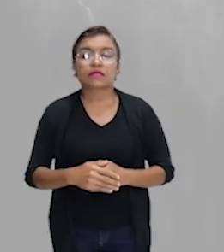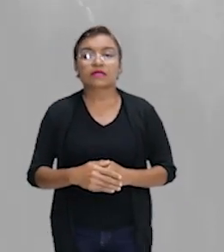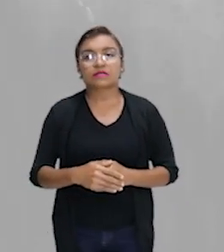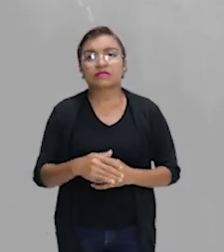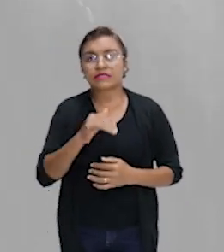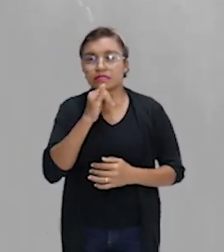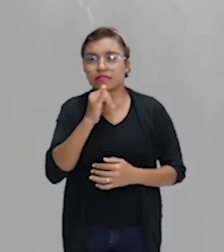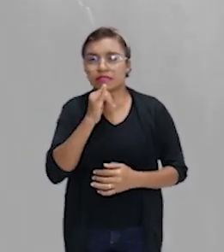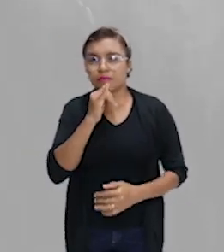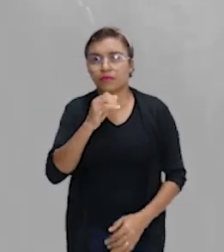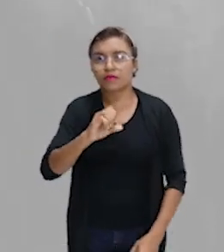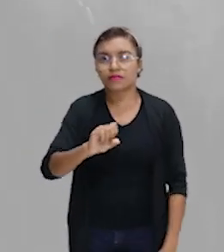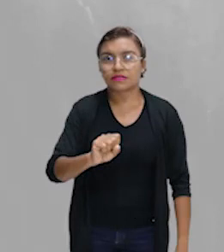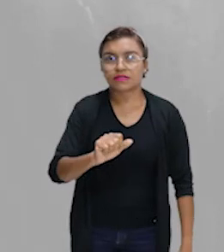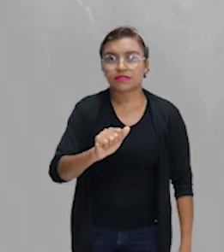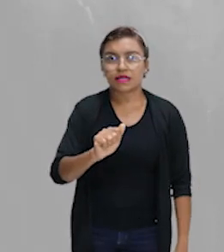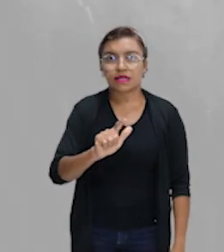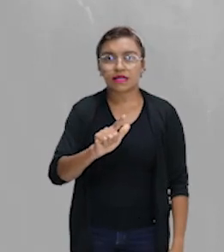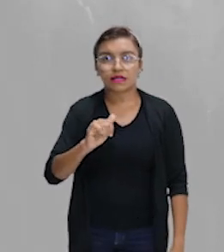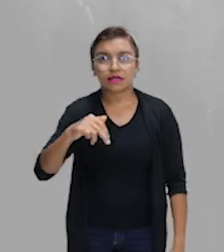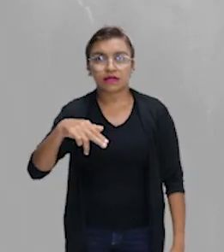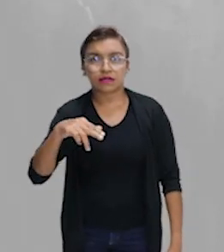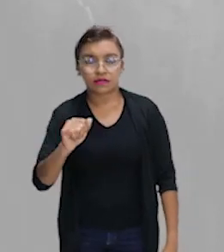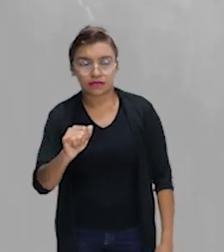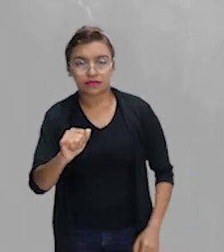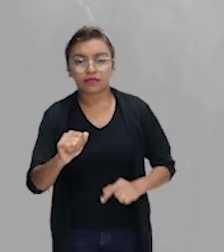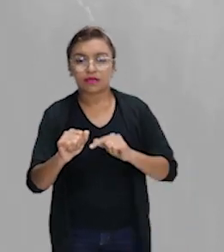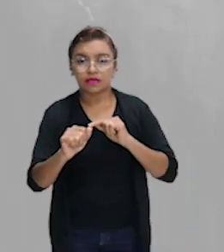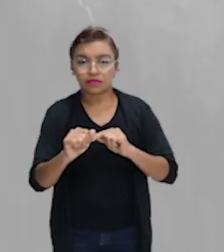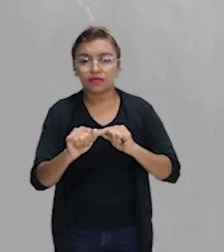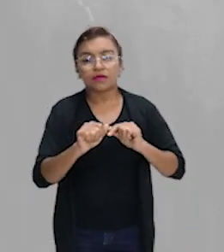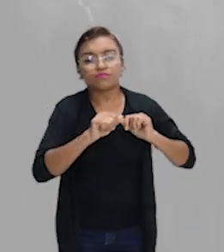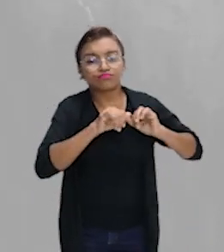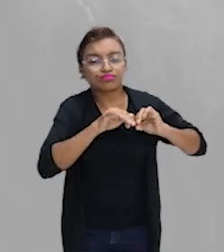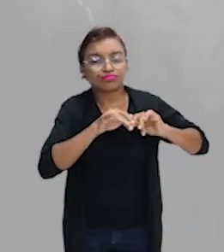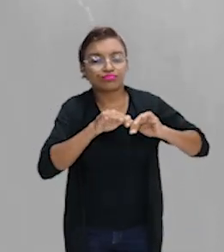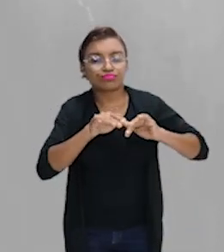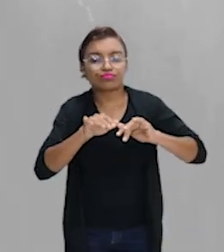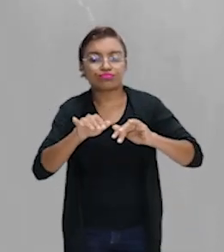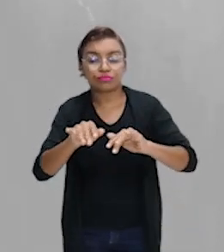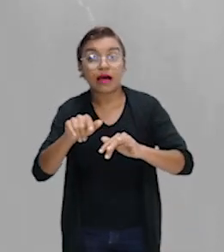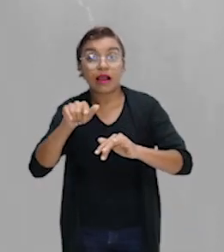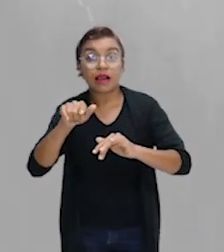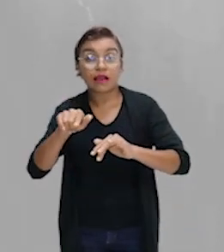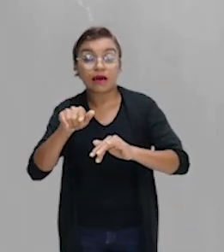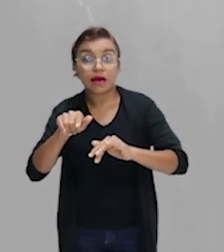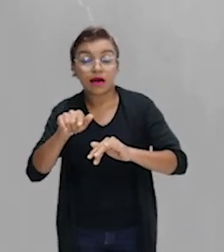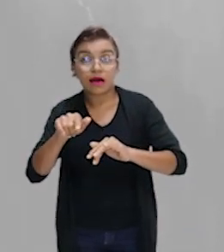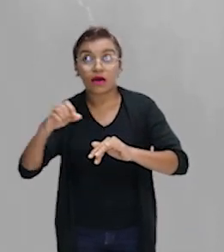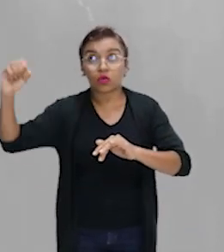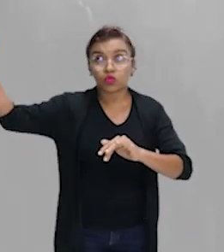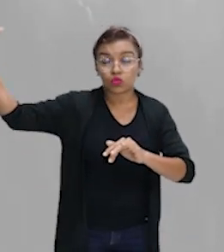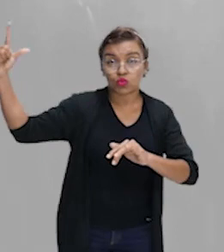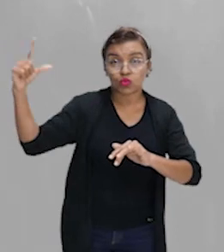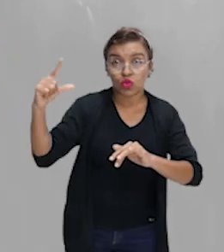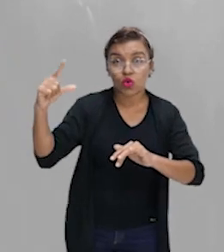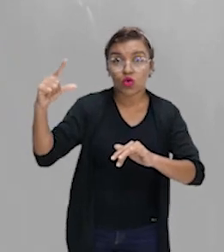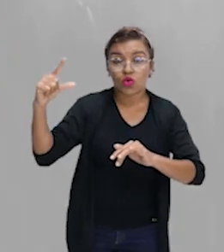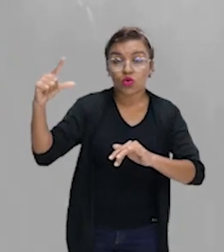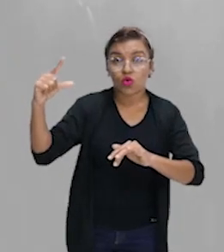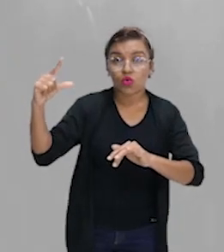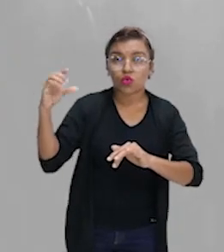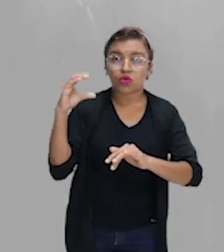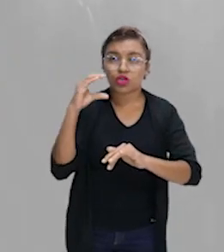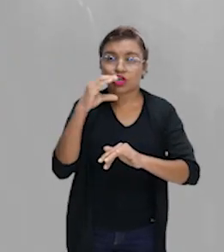de salinas, há um represamento dessa água do mar e, pela ação do sol, a